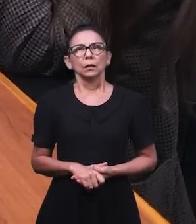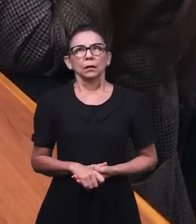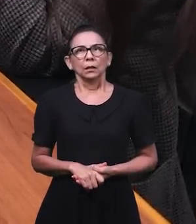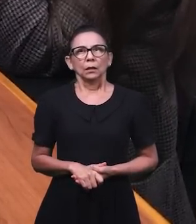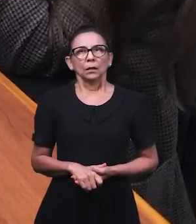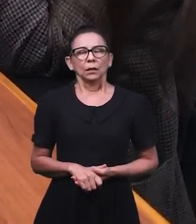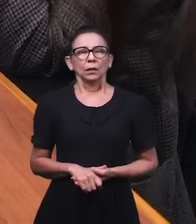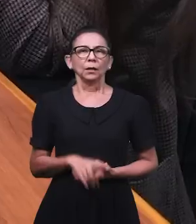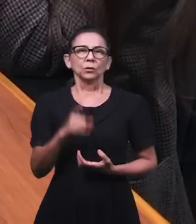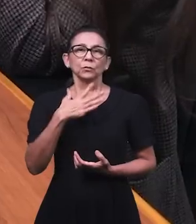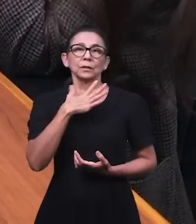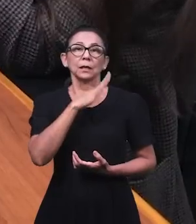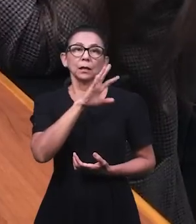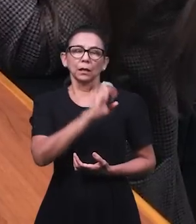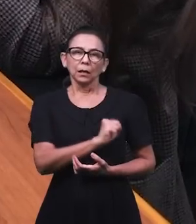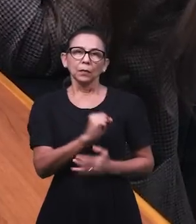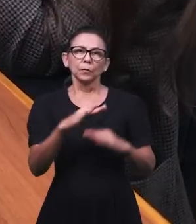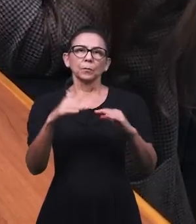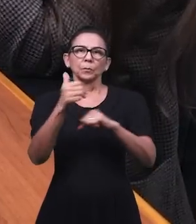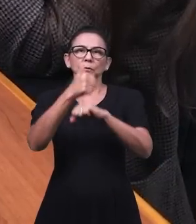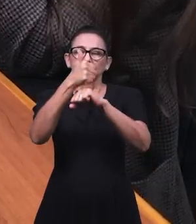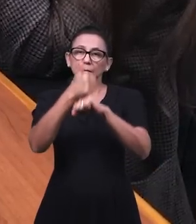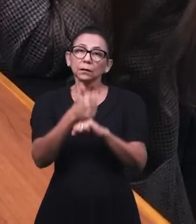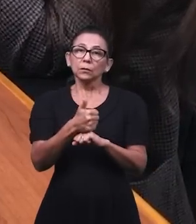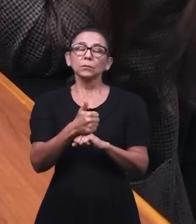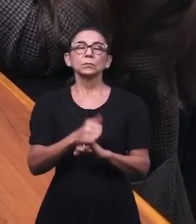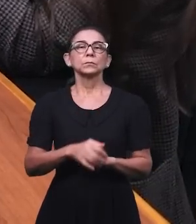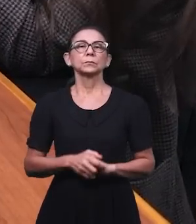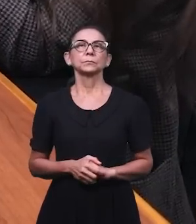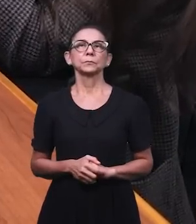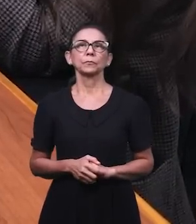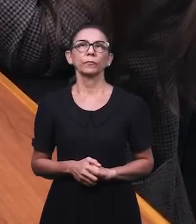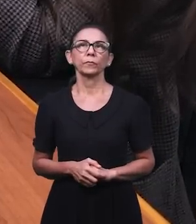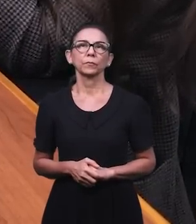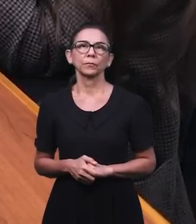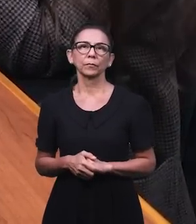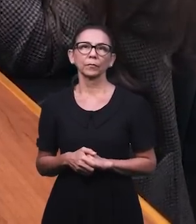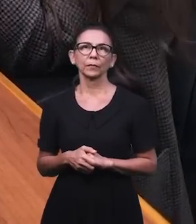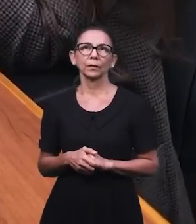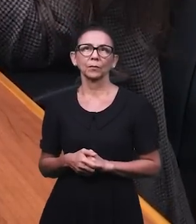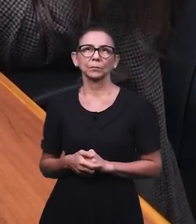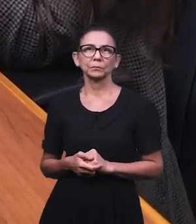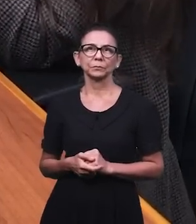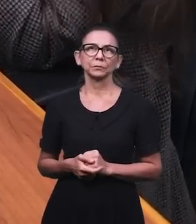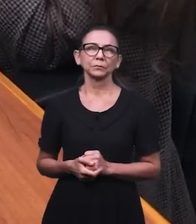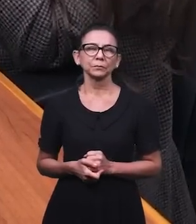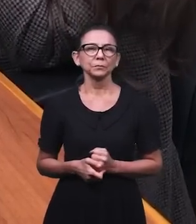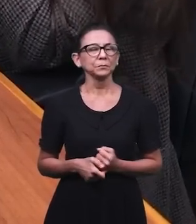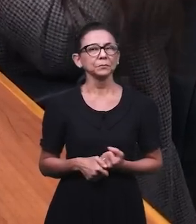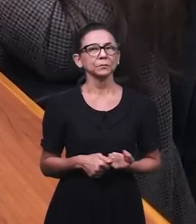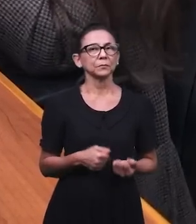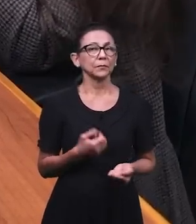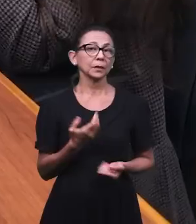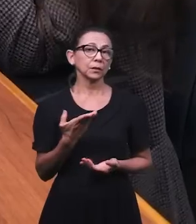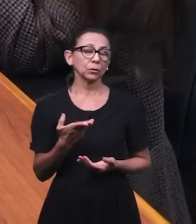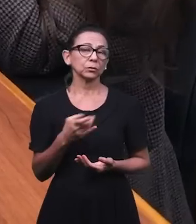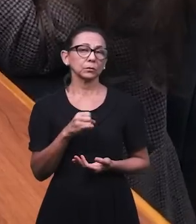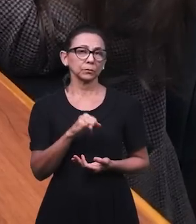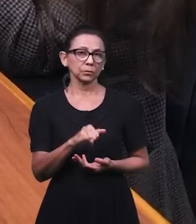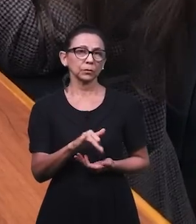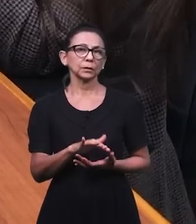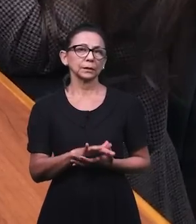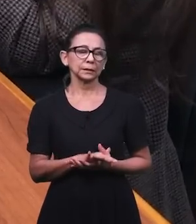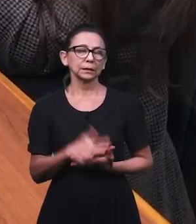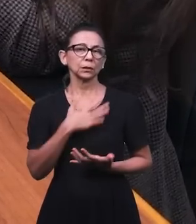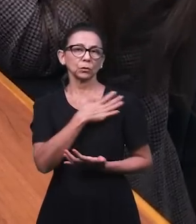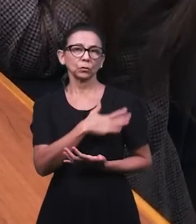você se encontra na sua profissão, ou naquilo que você escolhe... Jovens, quando vocês encontrarem o